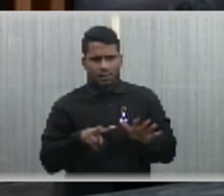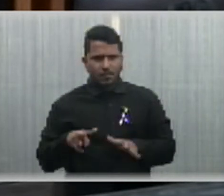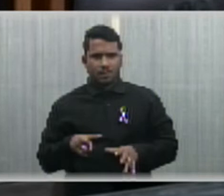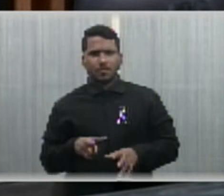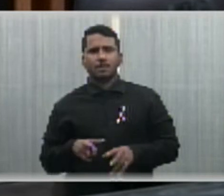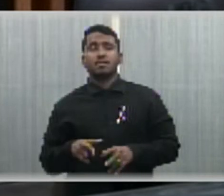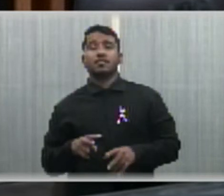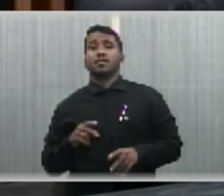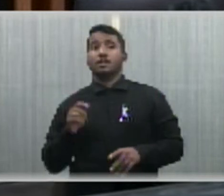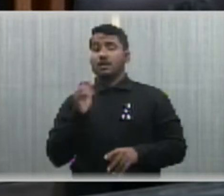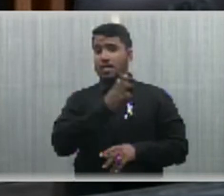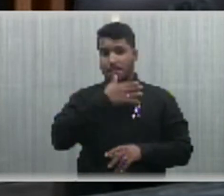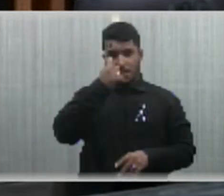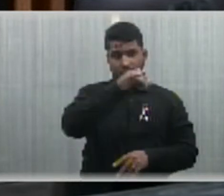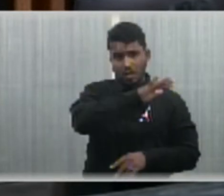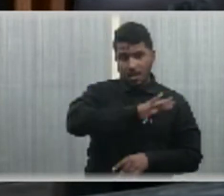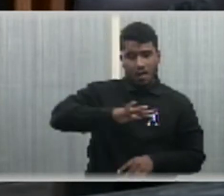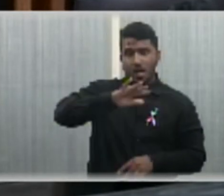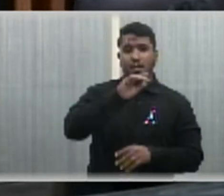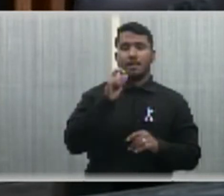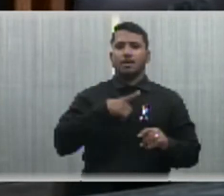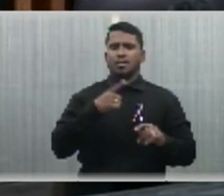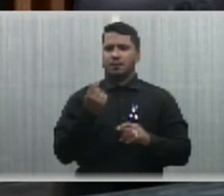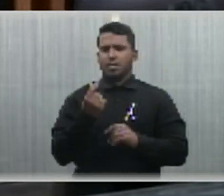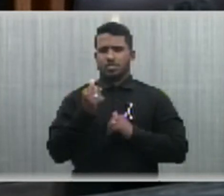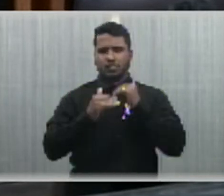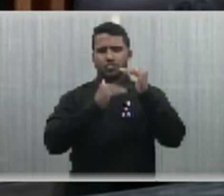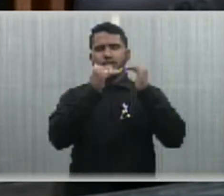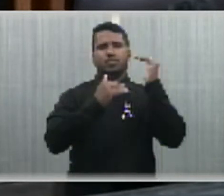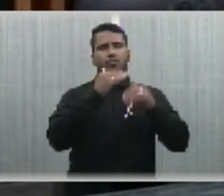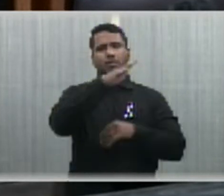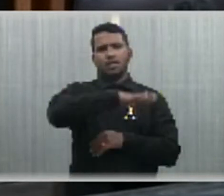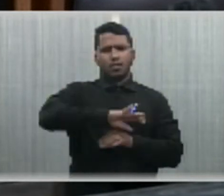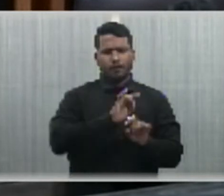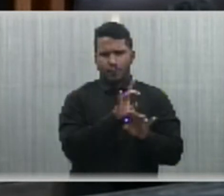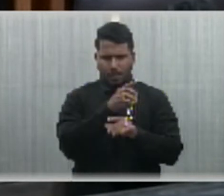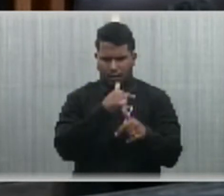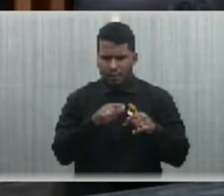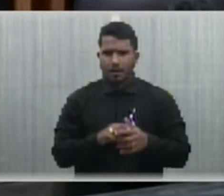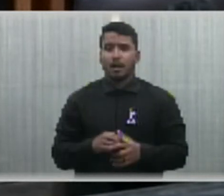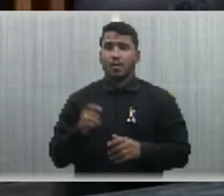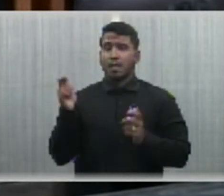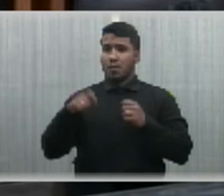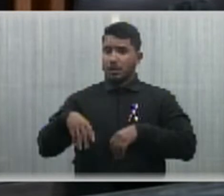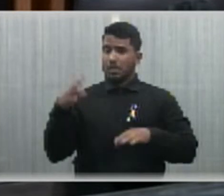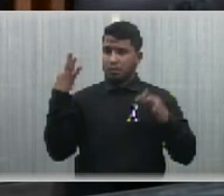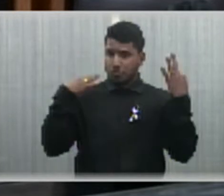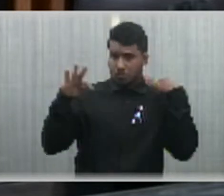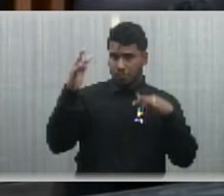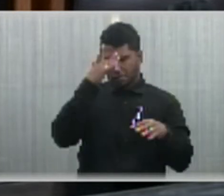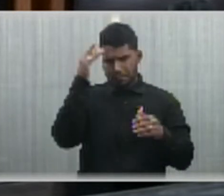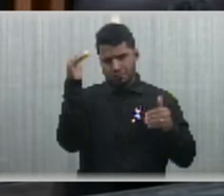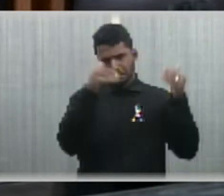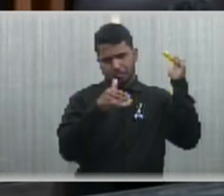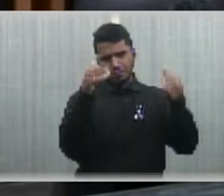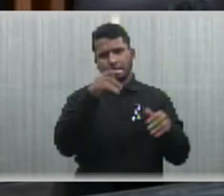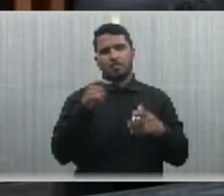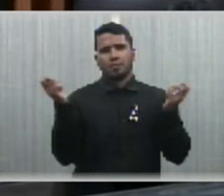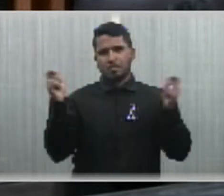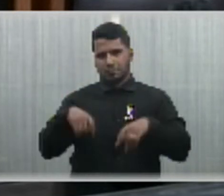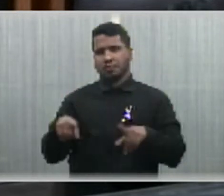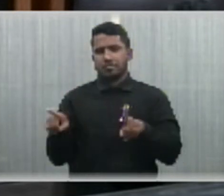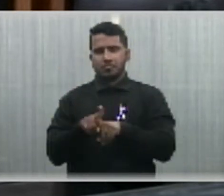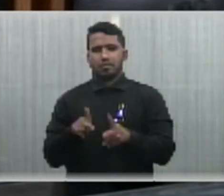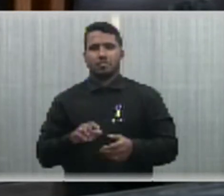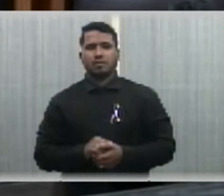revitalização, gerando emprego e renda, gerando a tradição turística de Teresina genuína. Então, eu queria